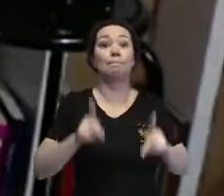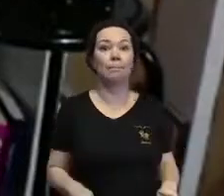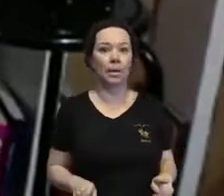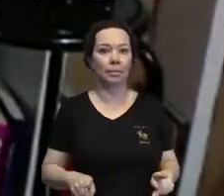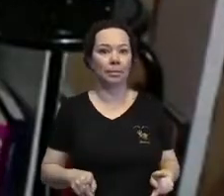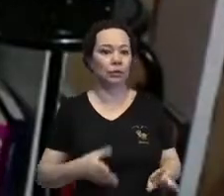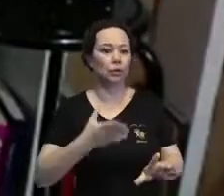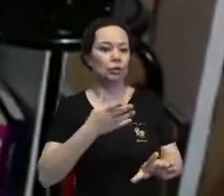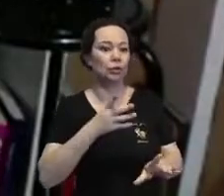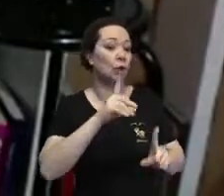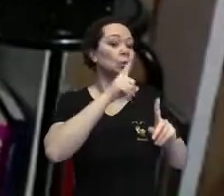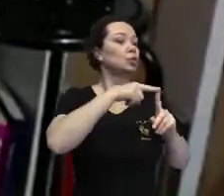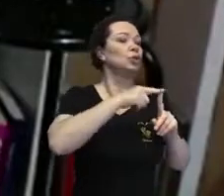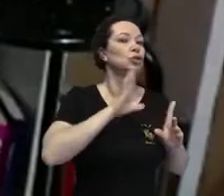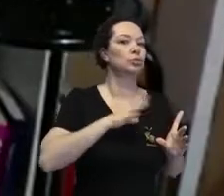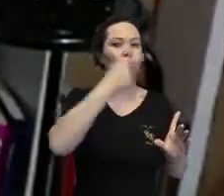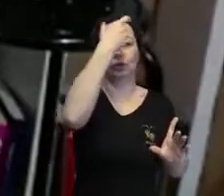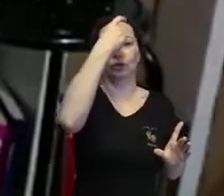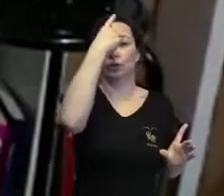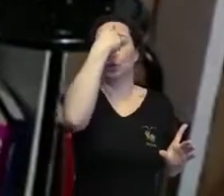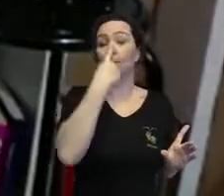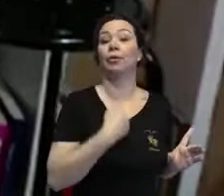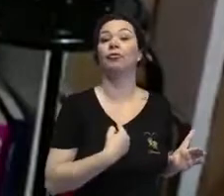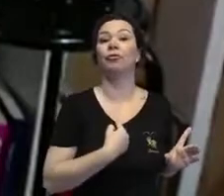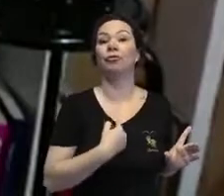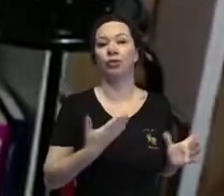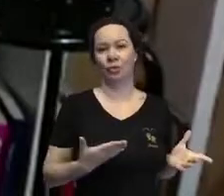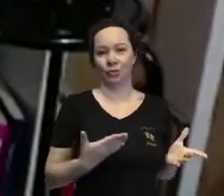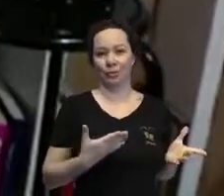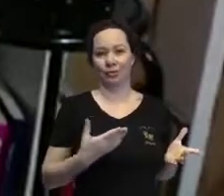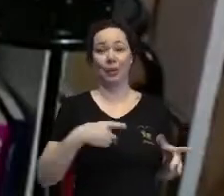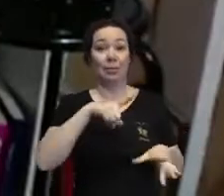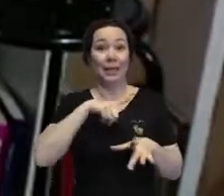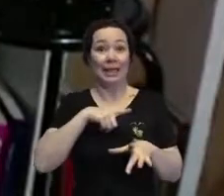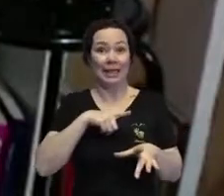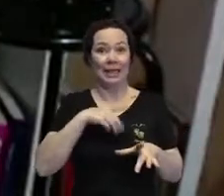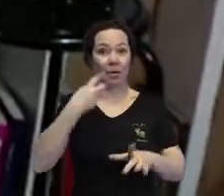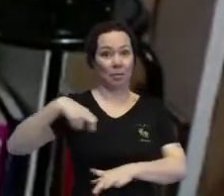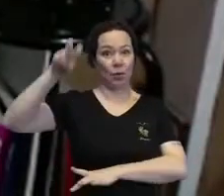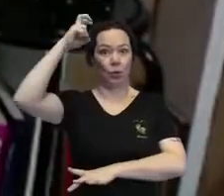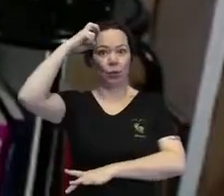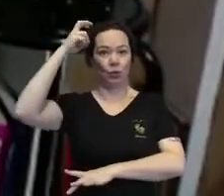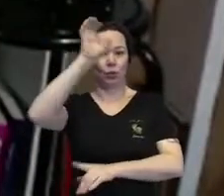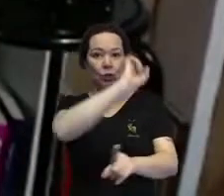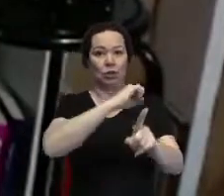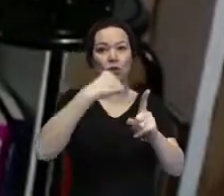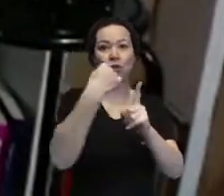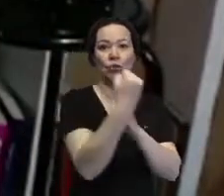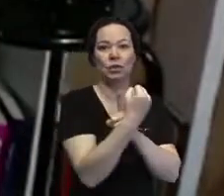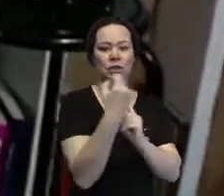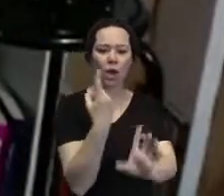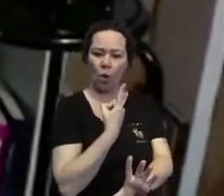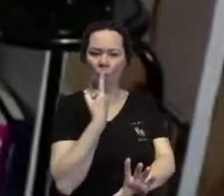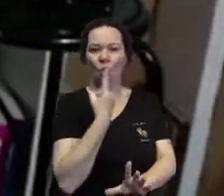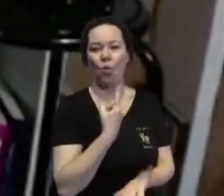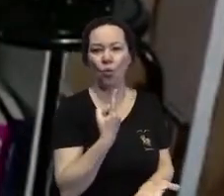padrão. Para que a monocultura social impere.